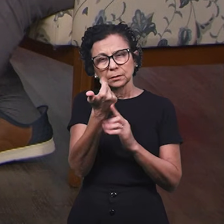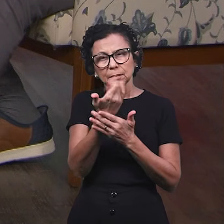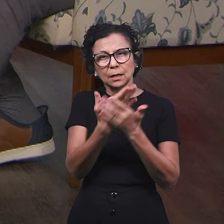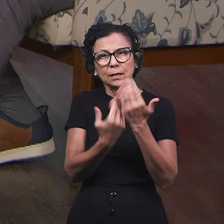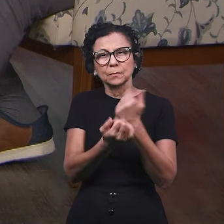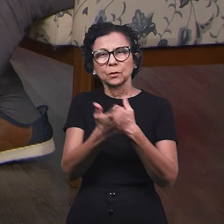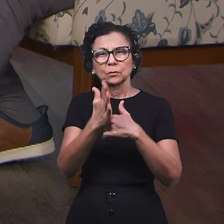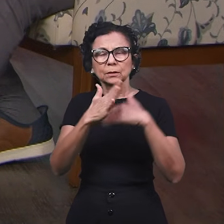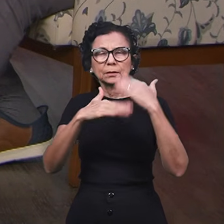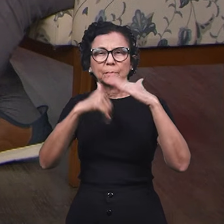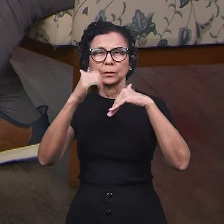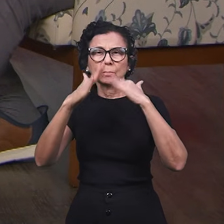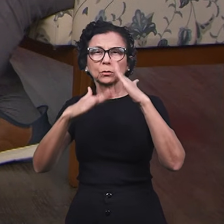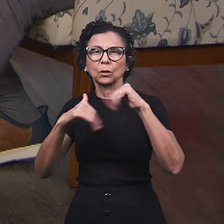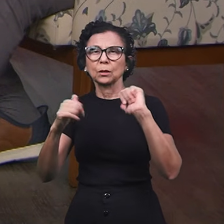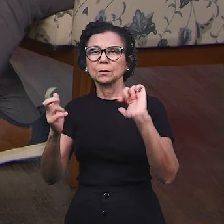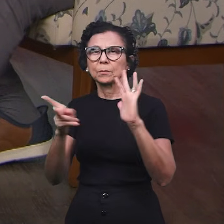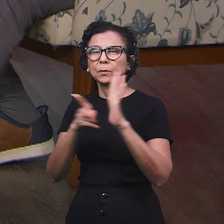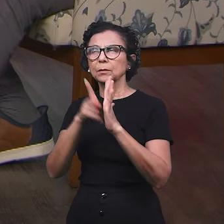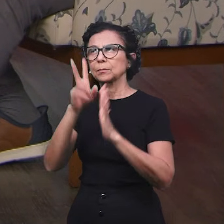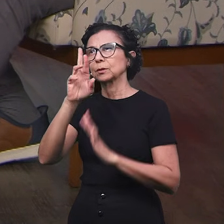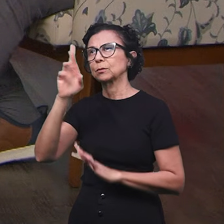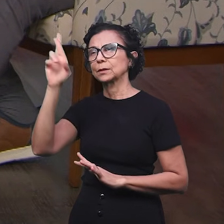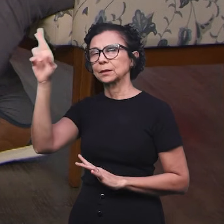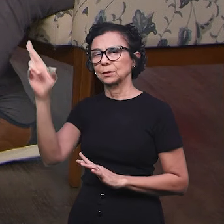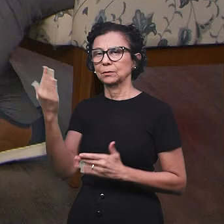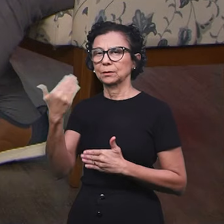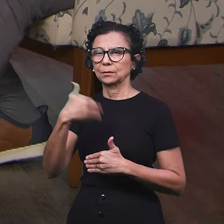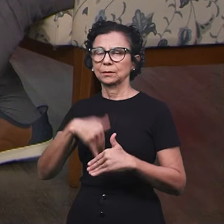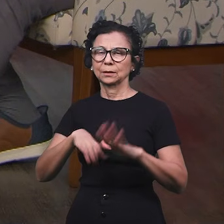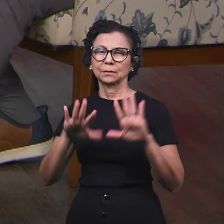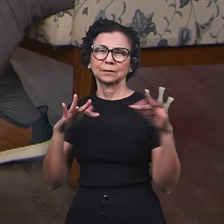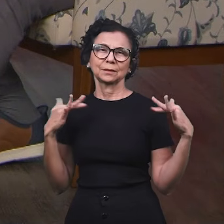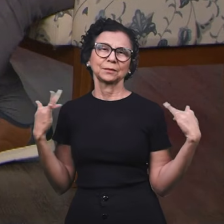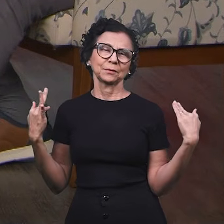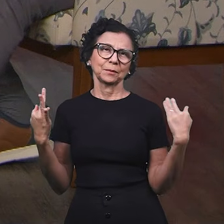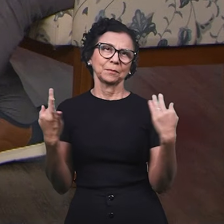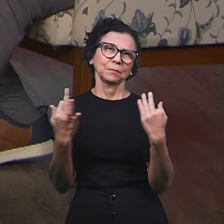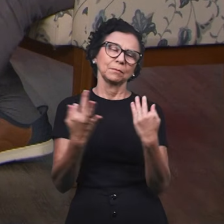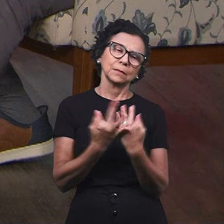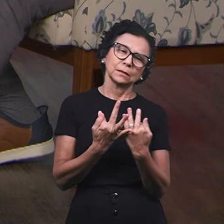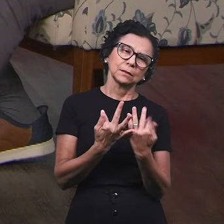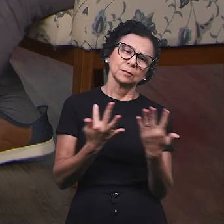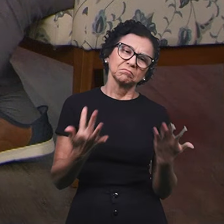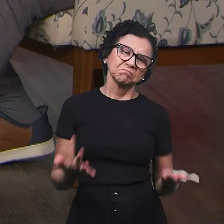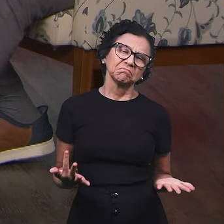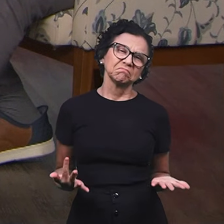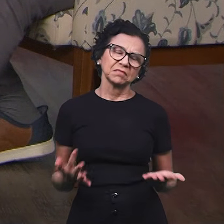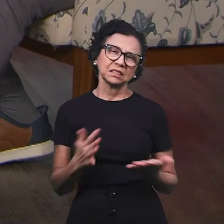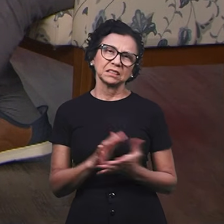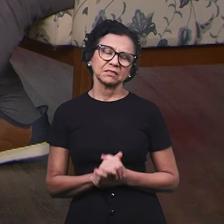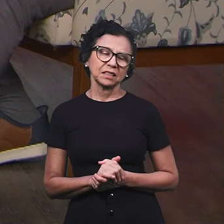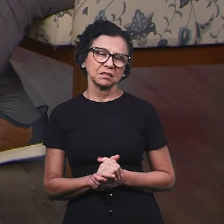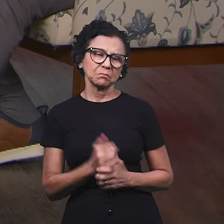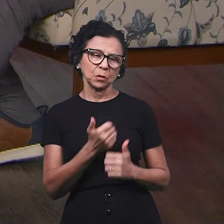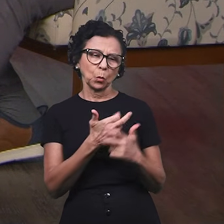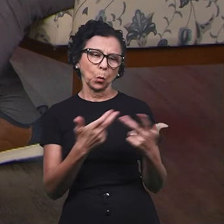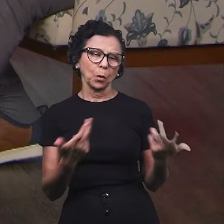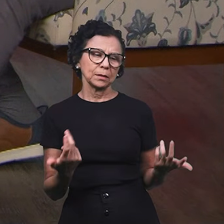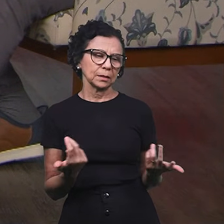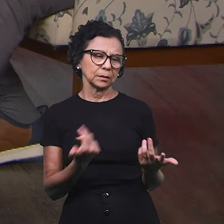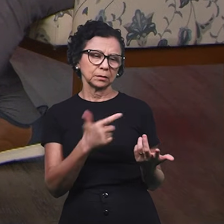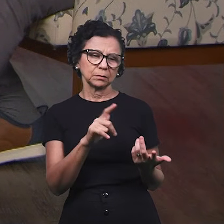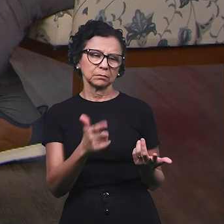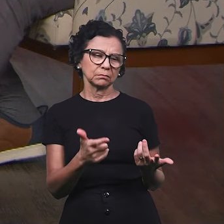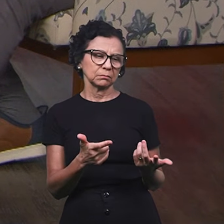essas mãos habilidosas são as mãos do Senhor, né? Que estão dentro das nossas casas, que pega algo sem forma, uma coisa até que não tem